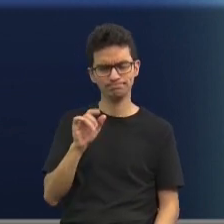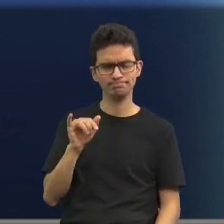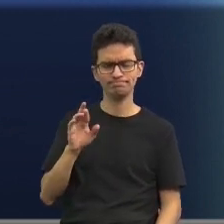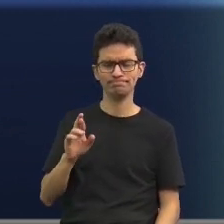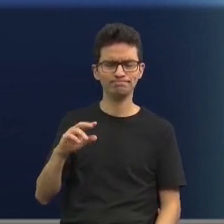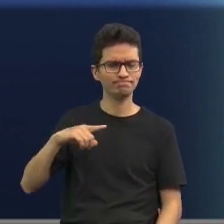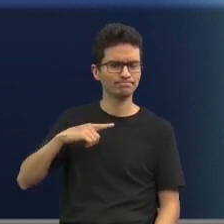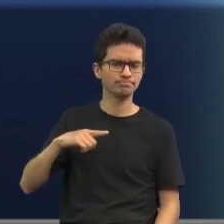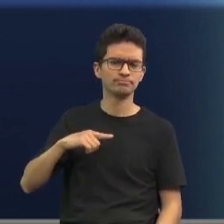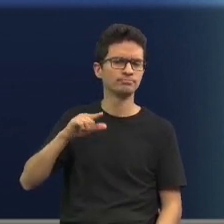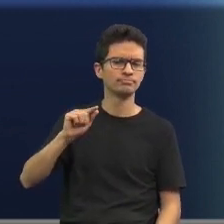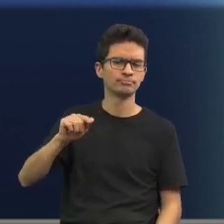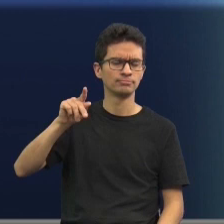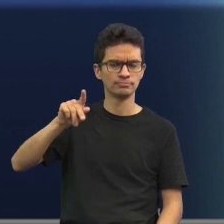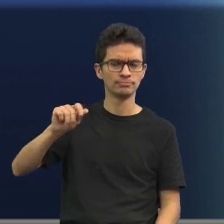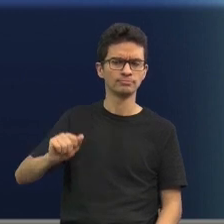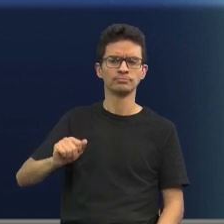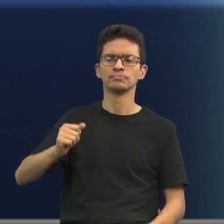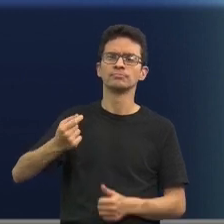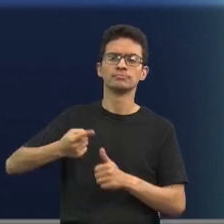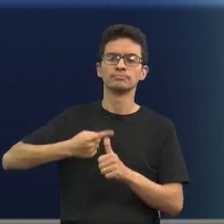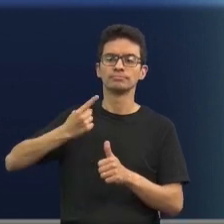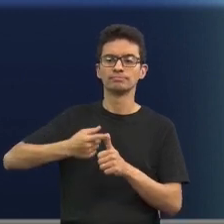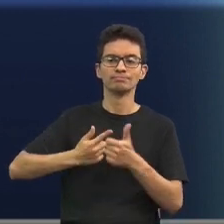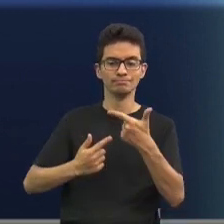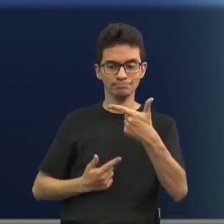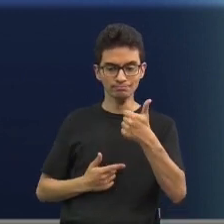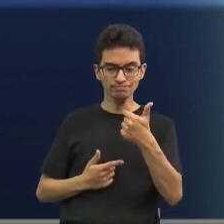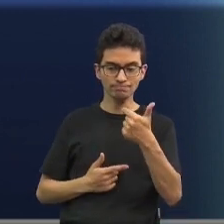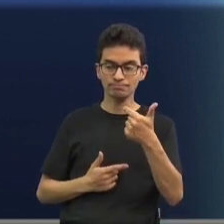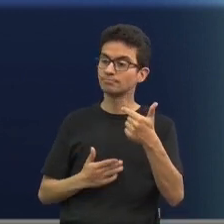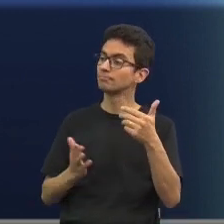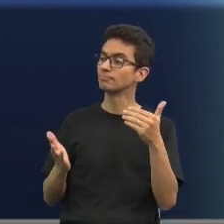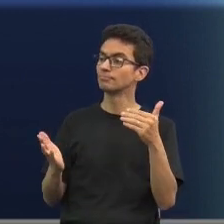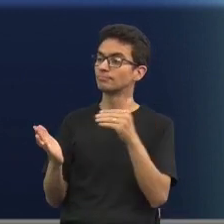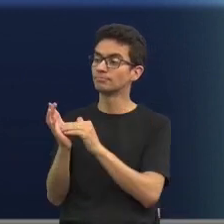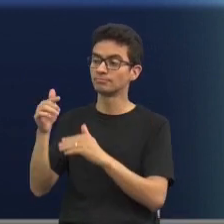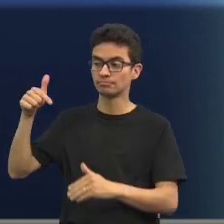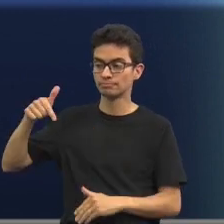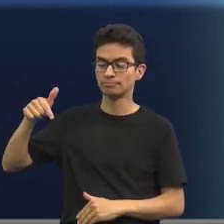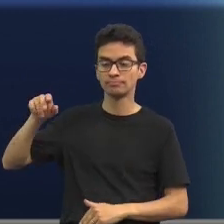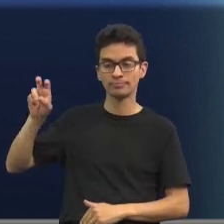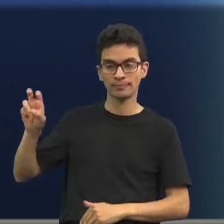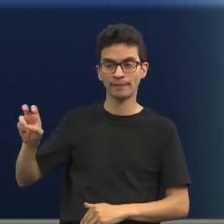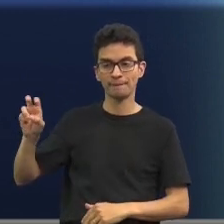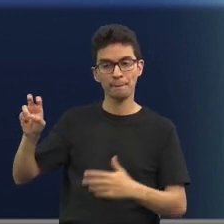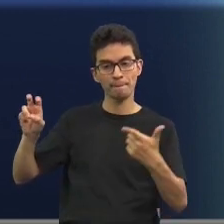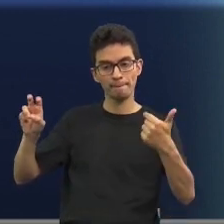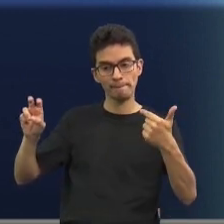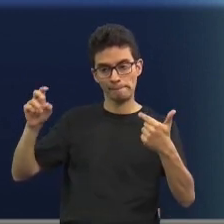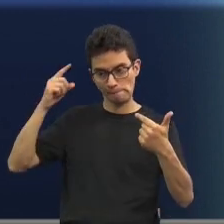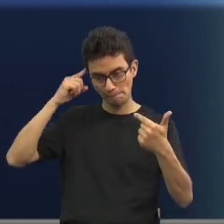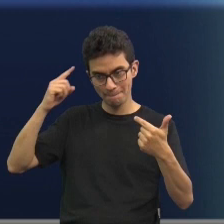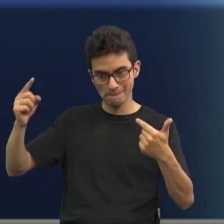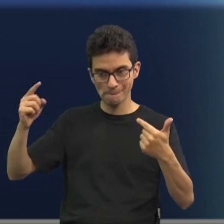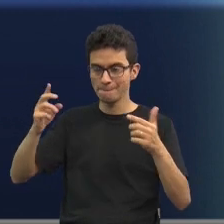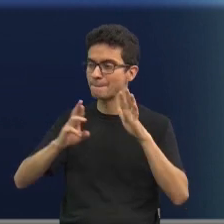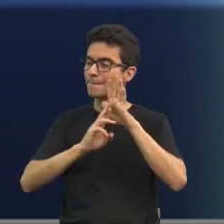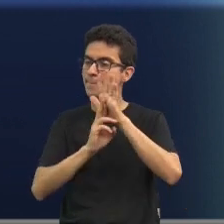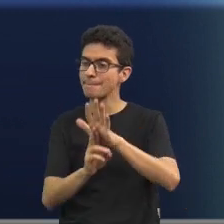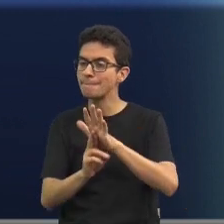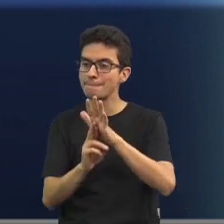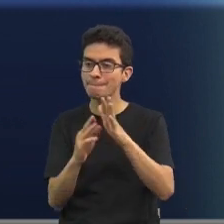temos uma pea onde o primeiro termo é 12 e um sétimo termo cinco representando de forma